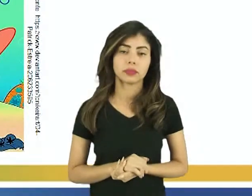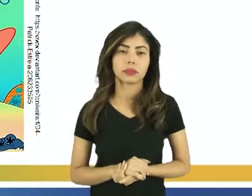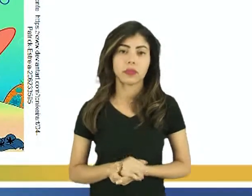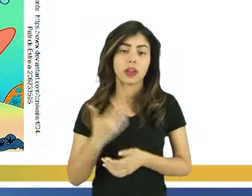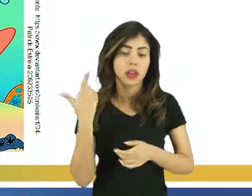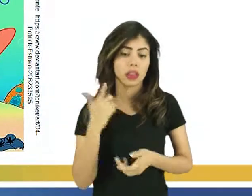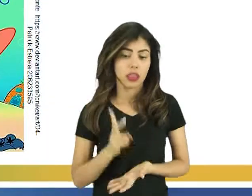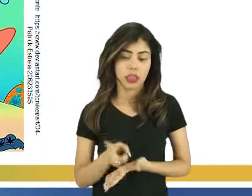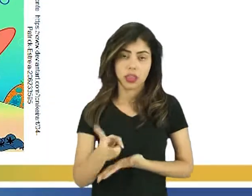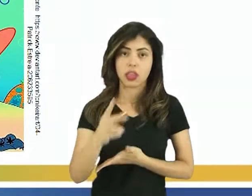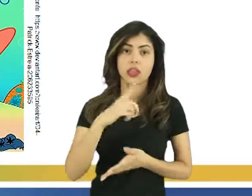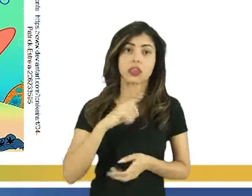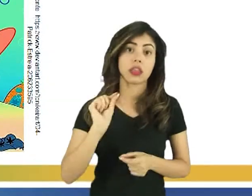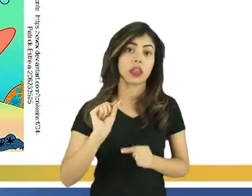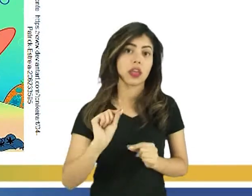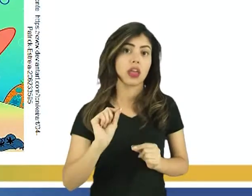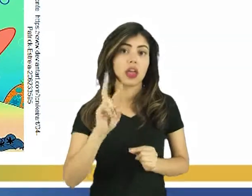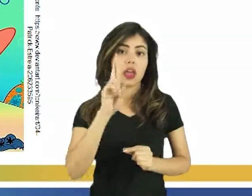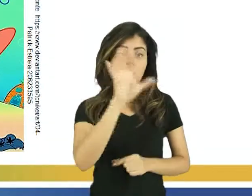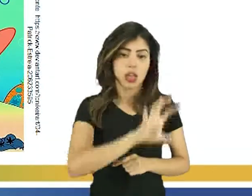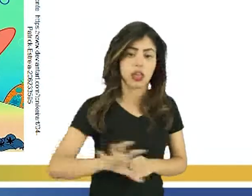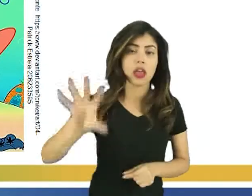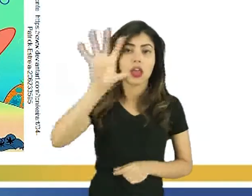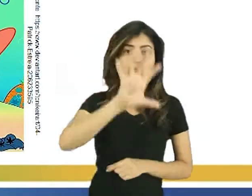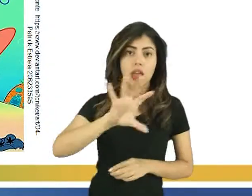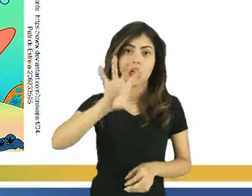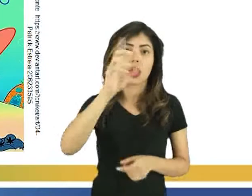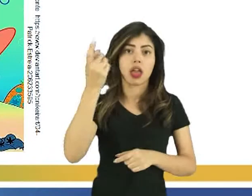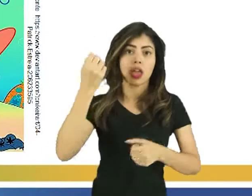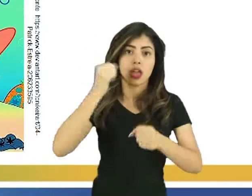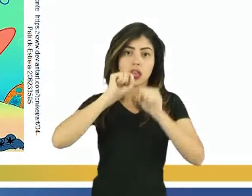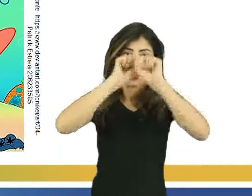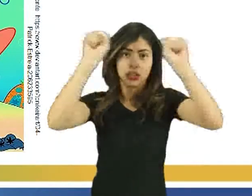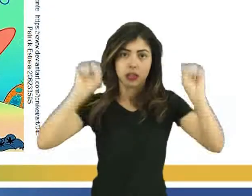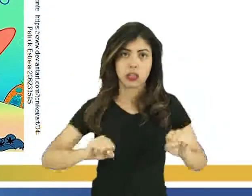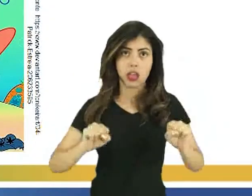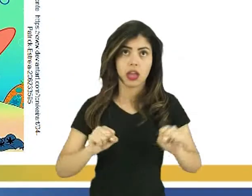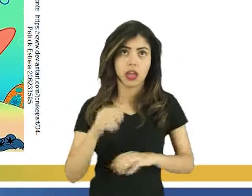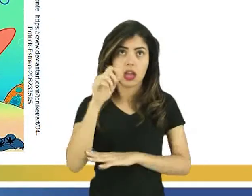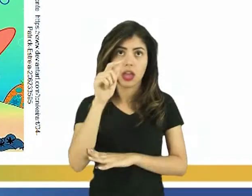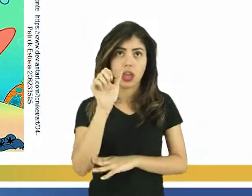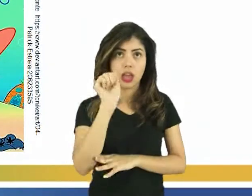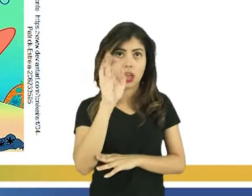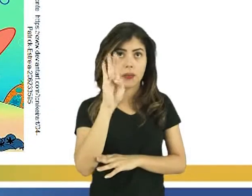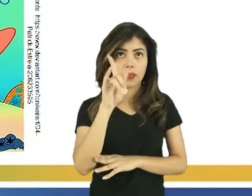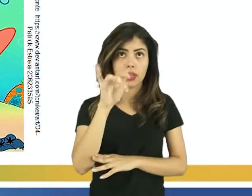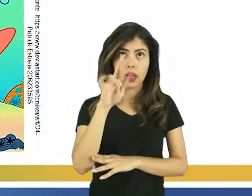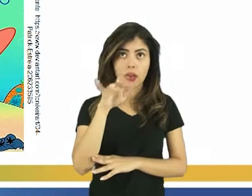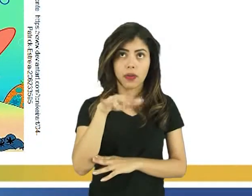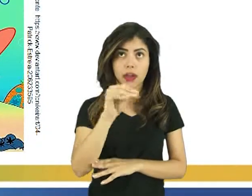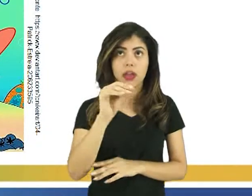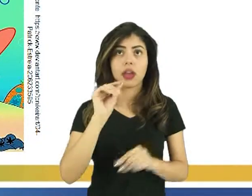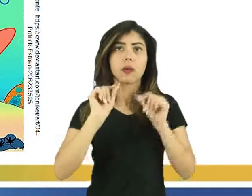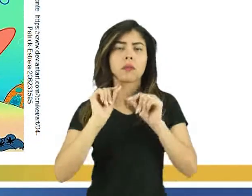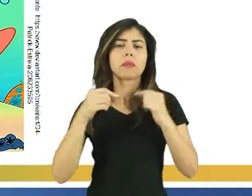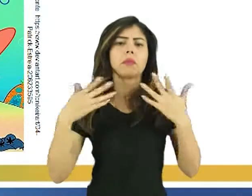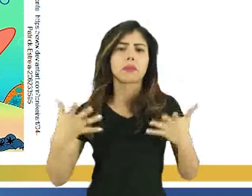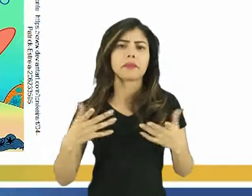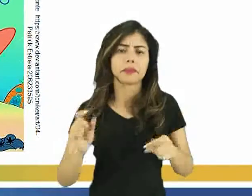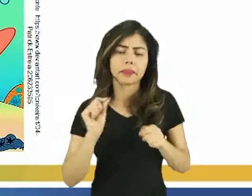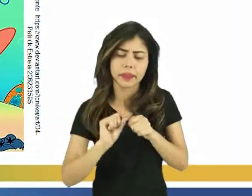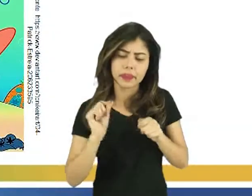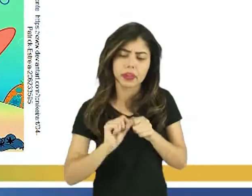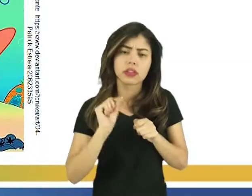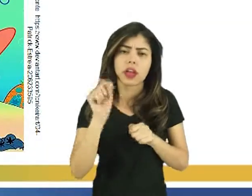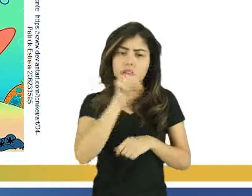ele acontece através de uma região que eu chamo de sistema aquífero ou sistema ambulacrário, tá? Esse sistema vai